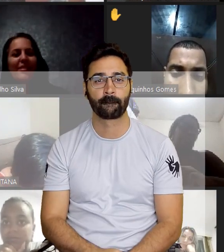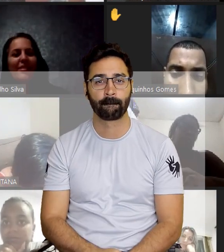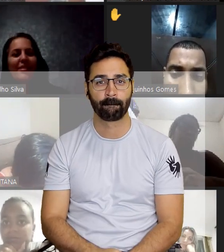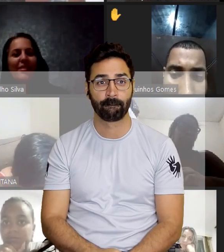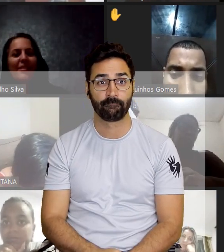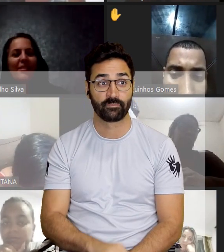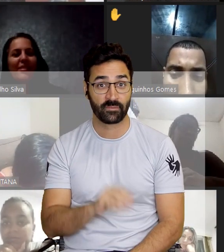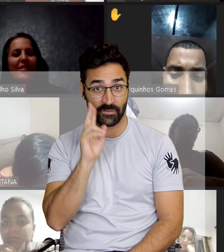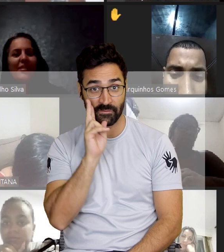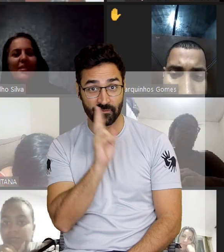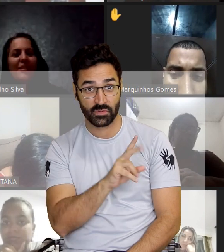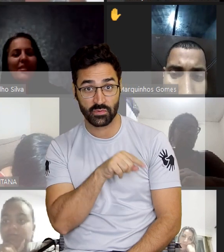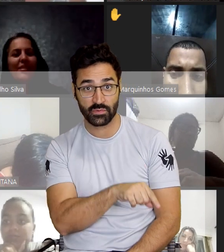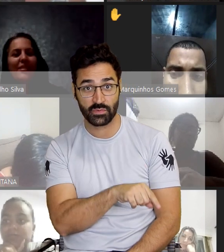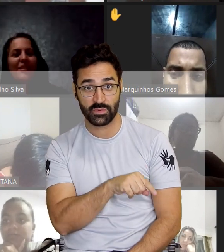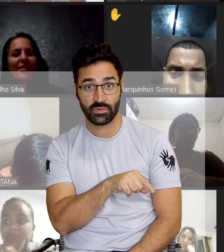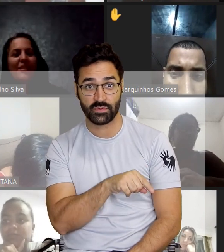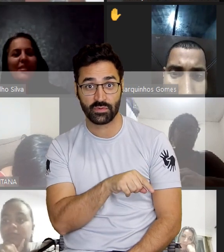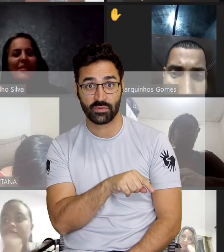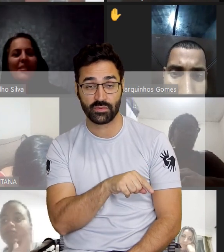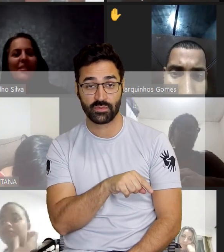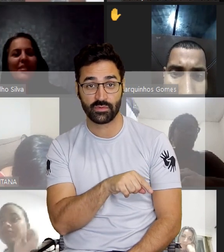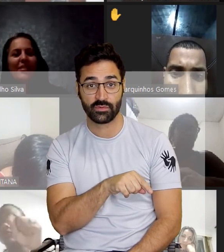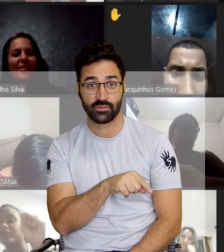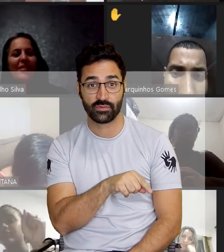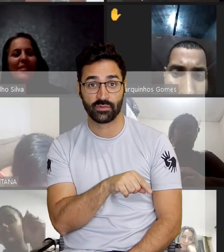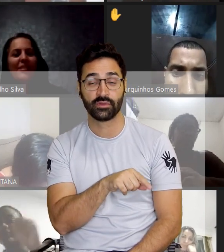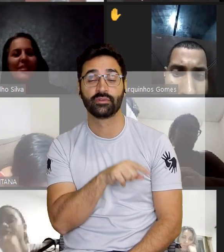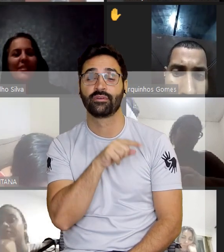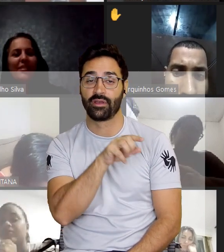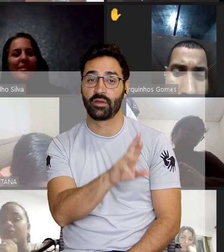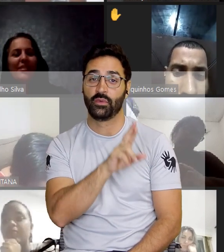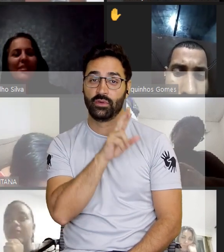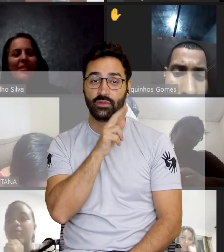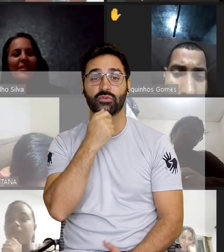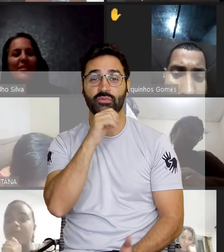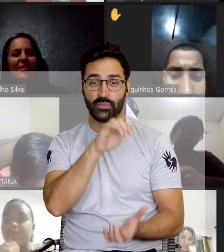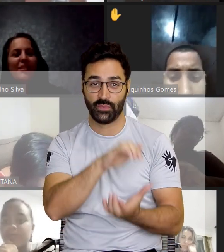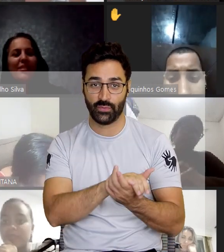Todo mundo viu? Com o esposo.